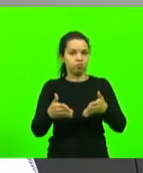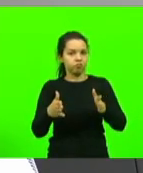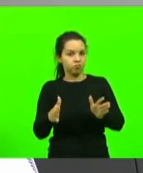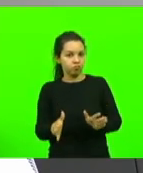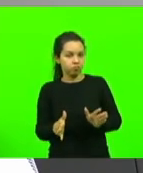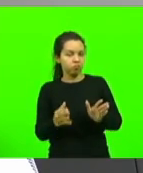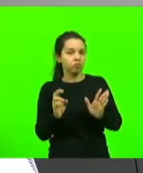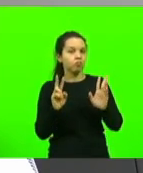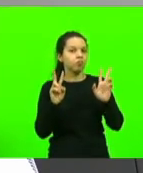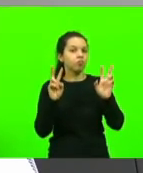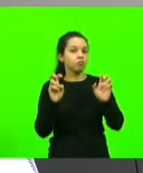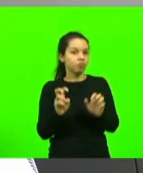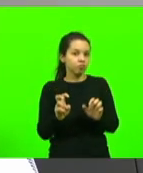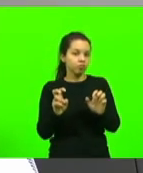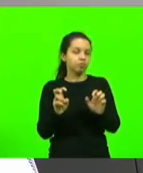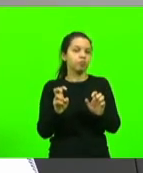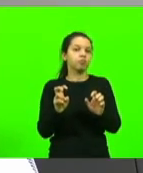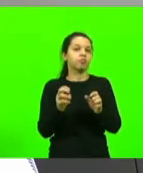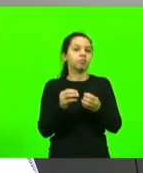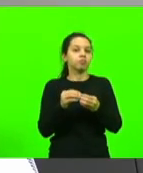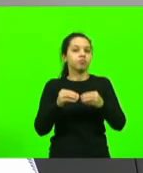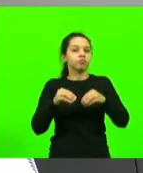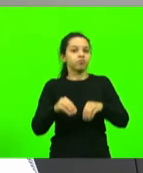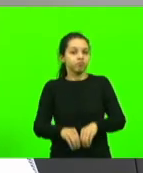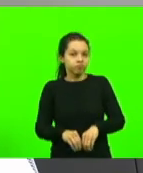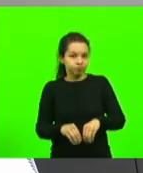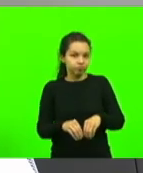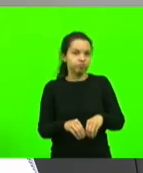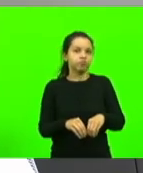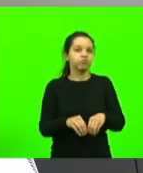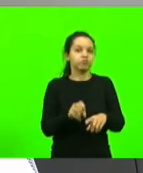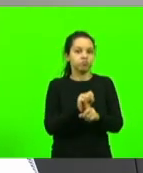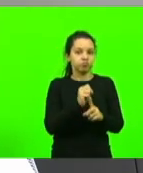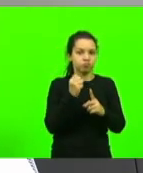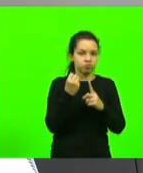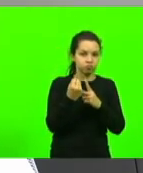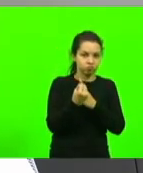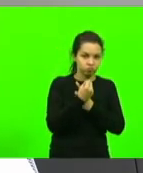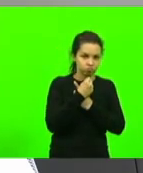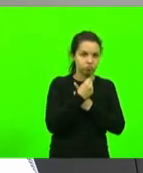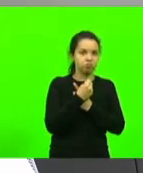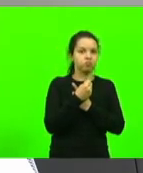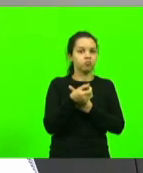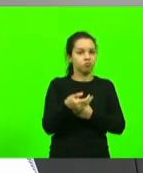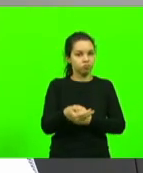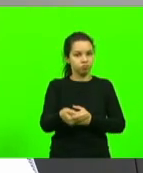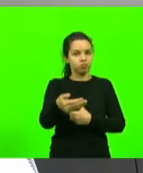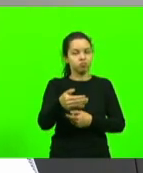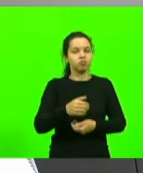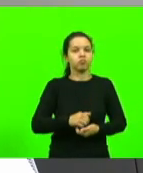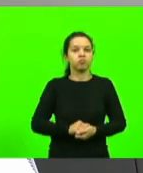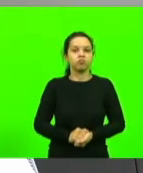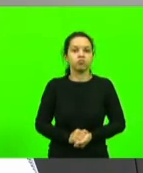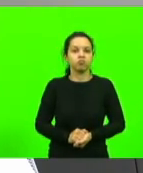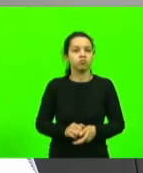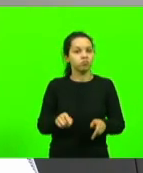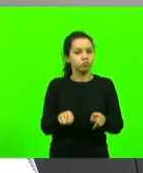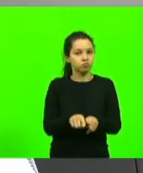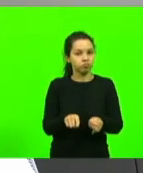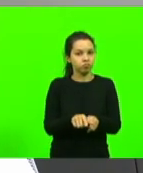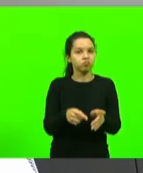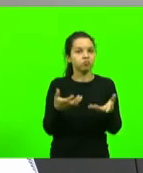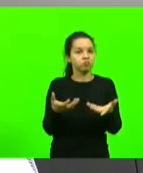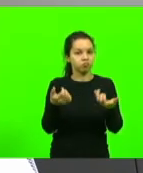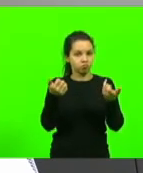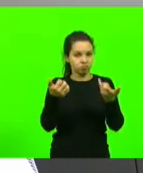os impactos que esta reforma trará à sociedade Catarinense bem eu quero também trazer aqui